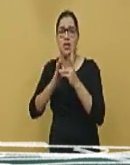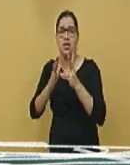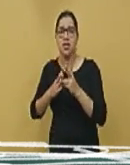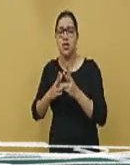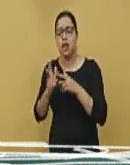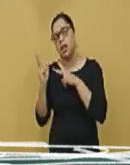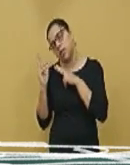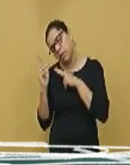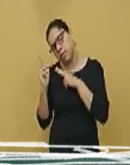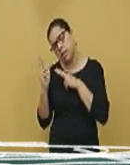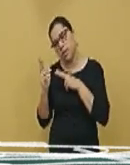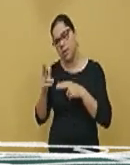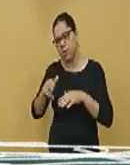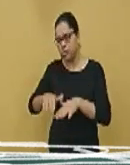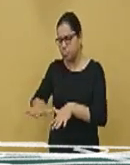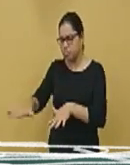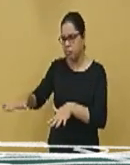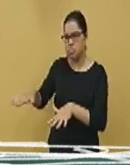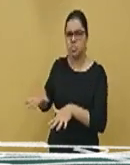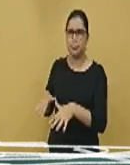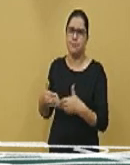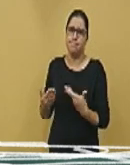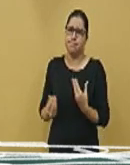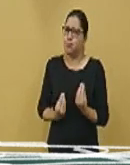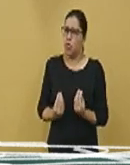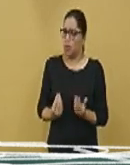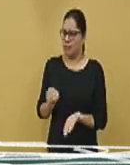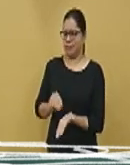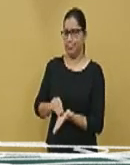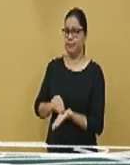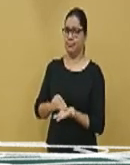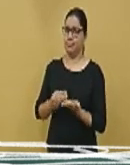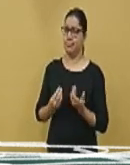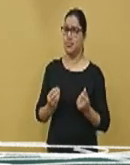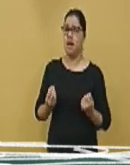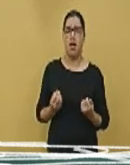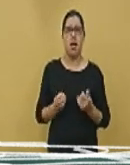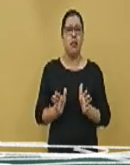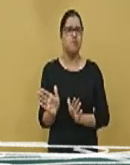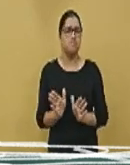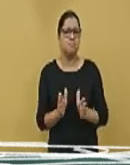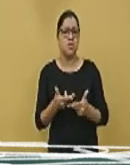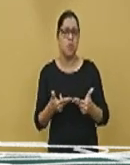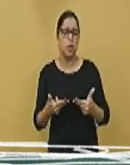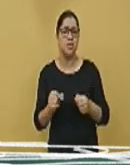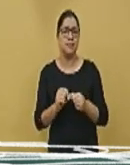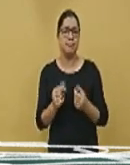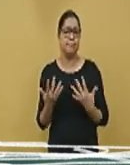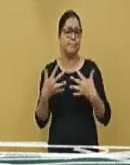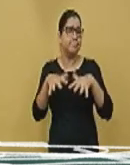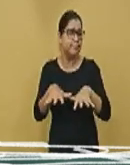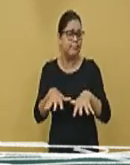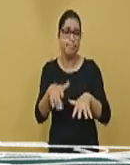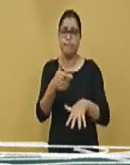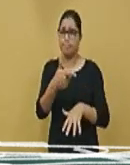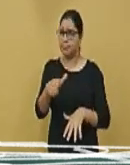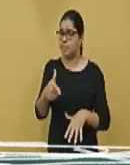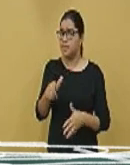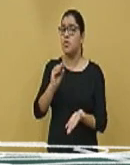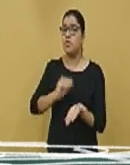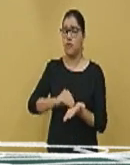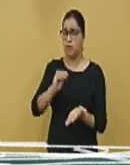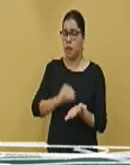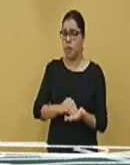consideramos que isso seja inclusão. Isso está mais representando mais uma exclusão dessas minorias dentro da